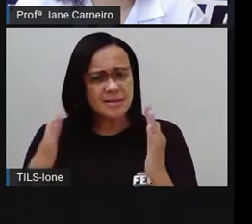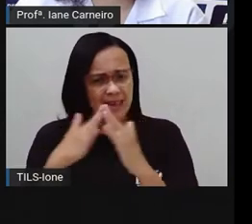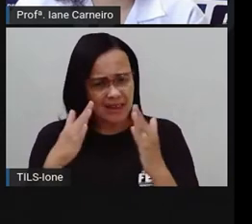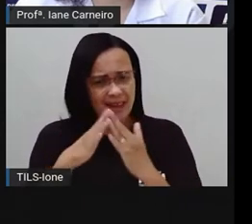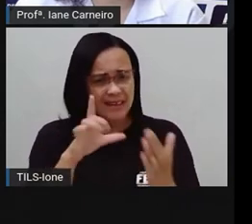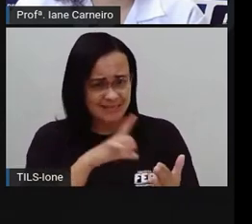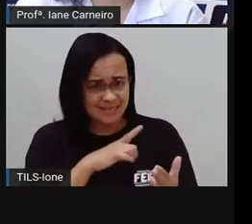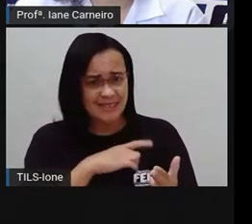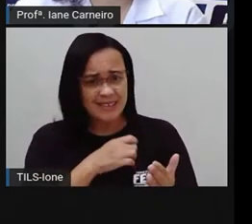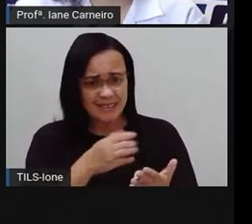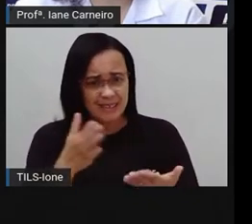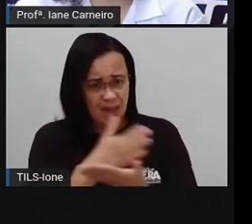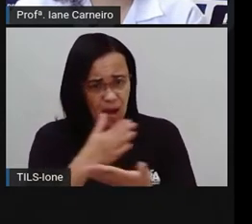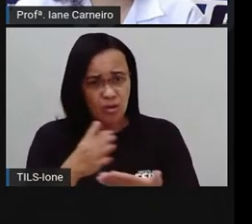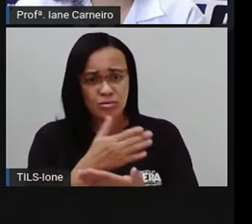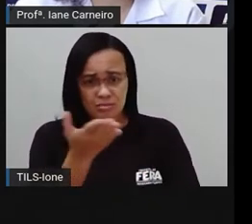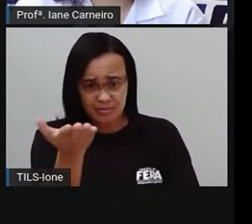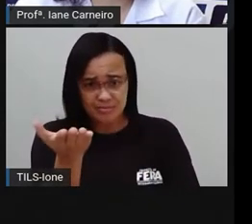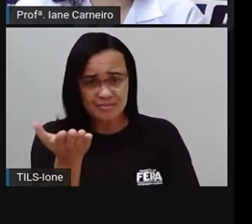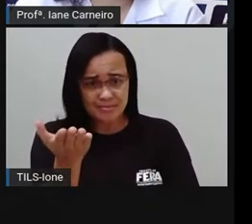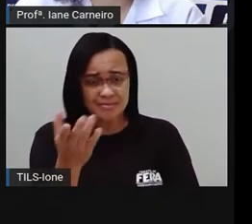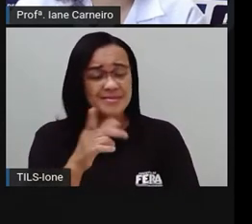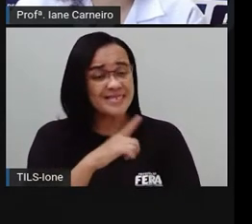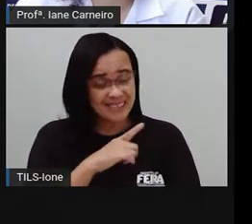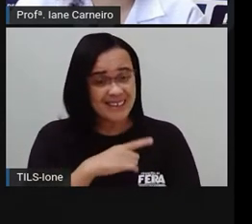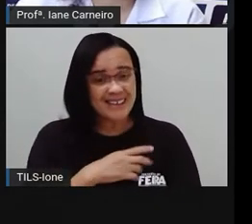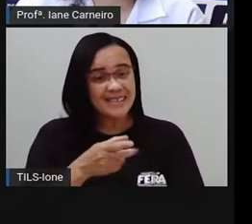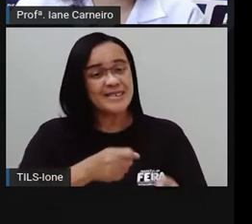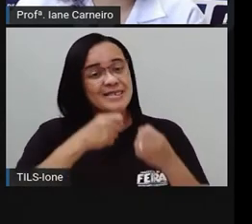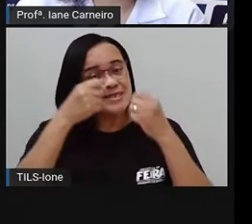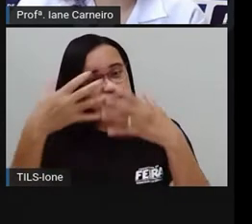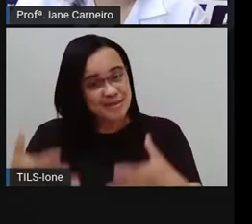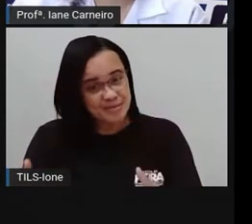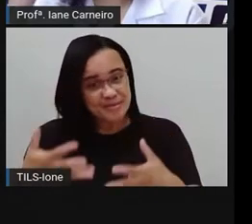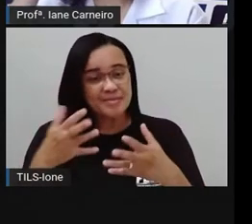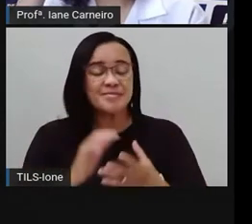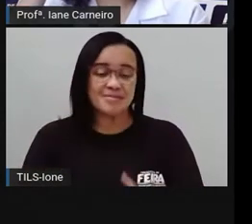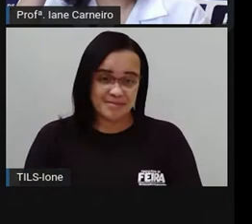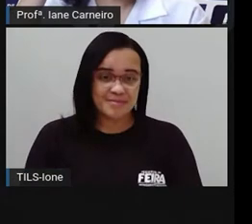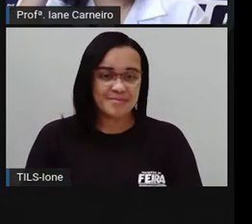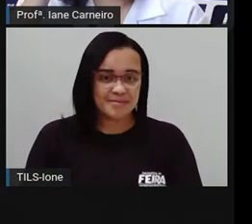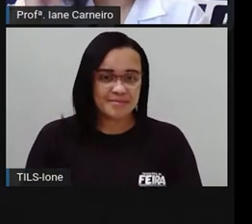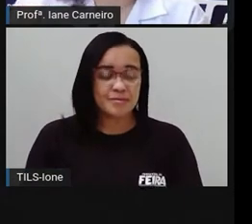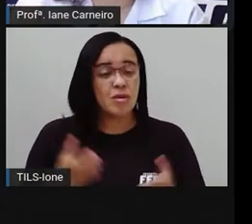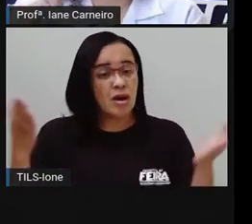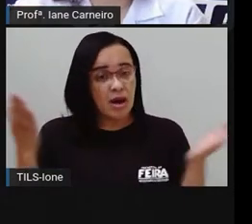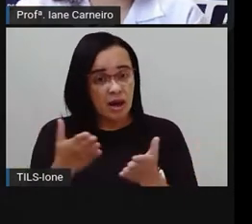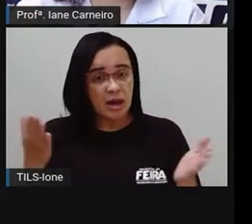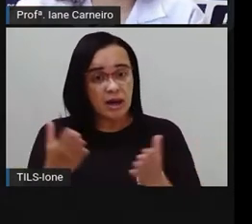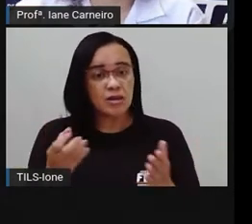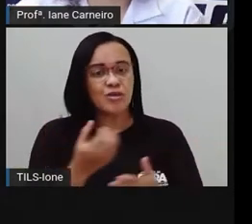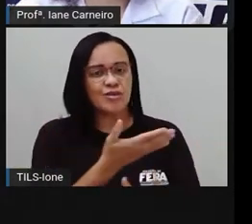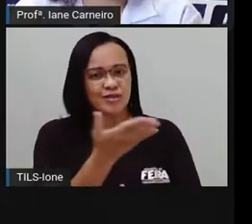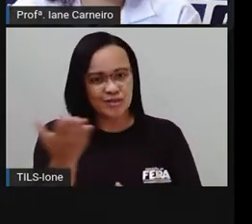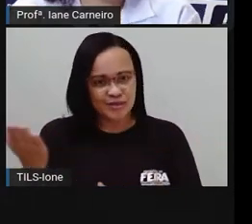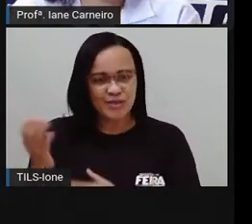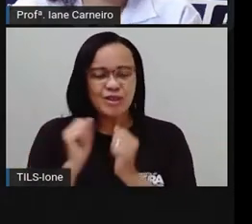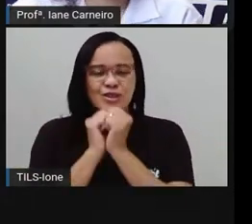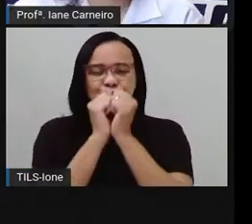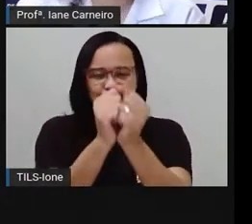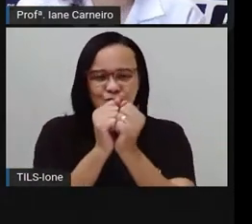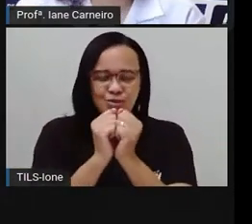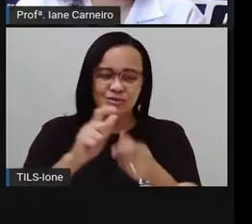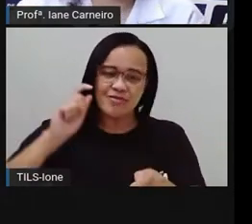esses objetos? Tem? Me contem aí se tem, tá certo? Então a gente vai agora fazer o nosso